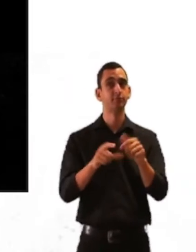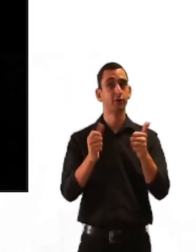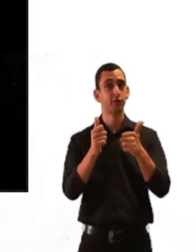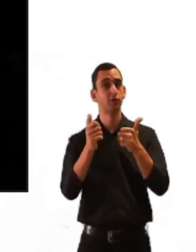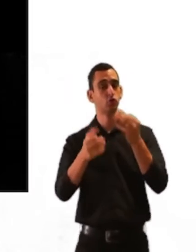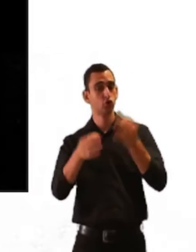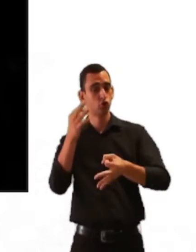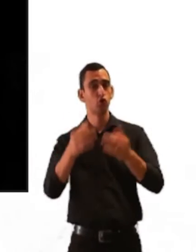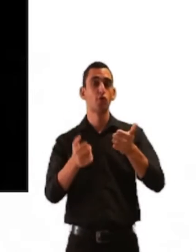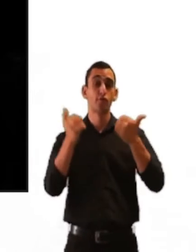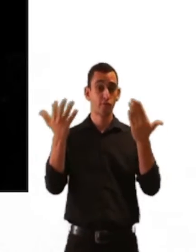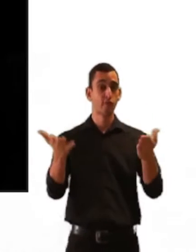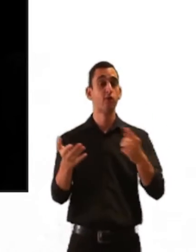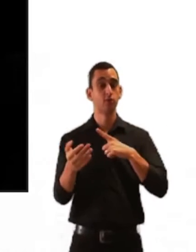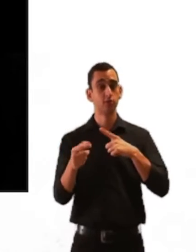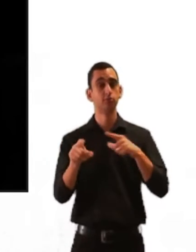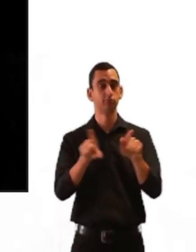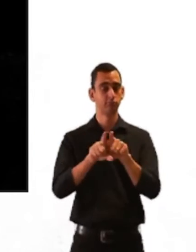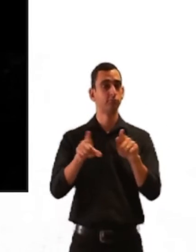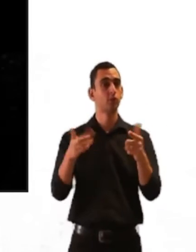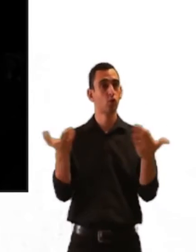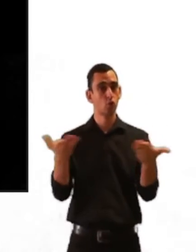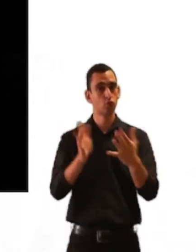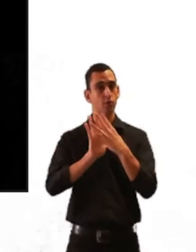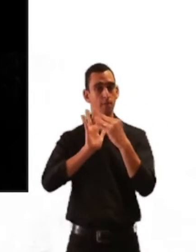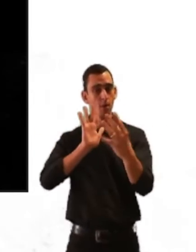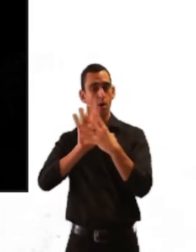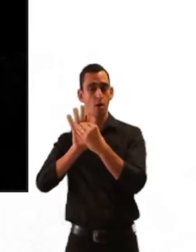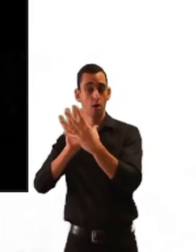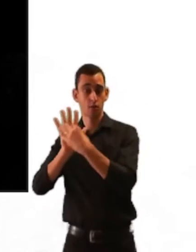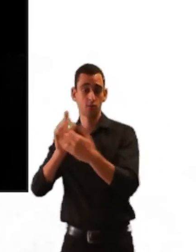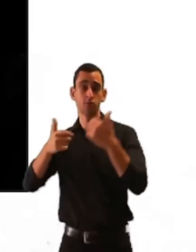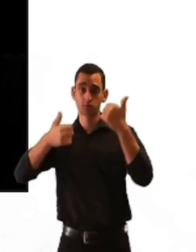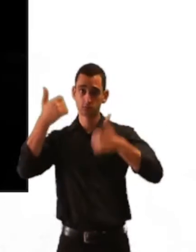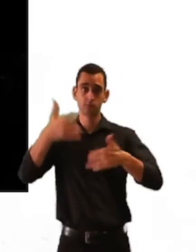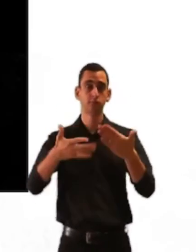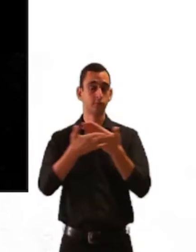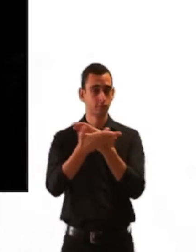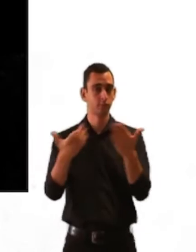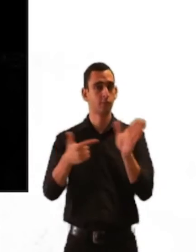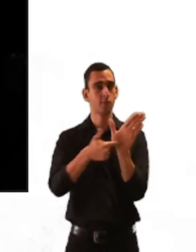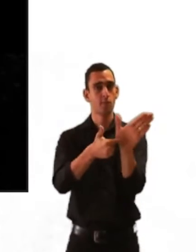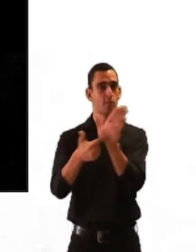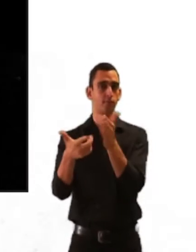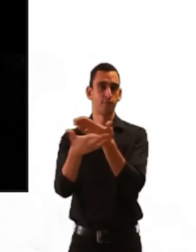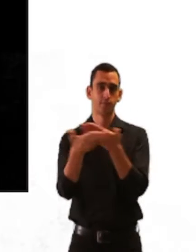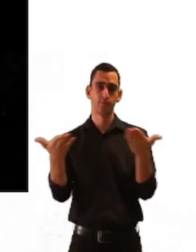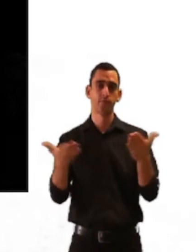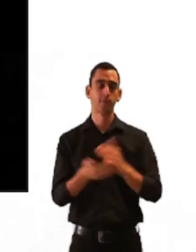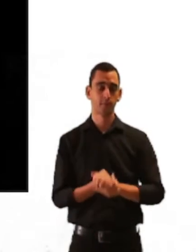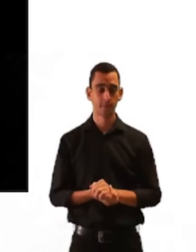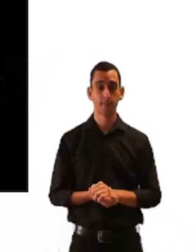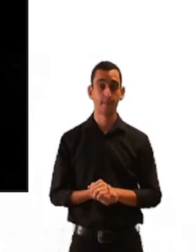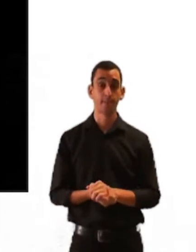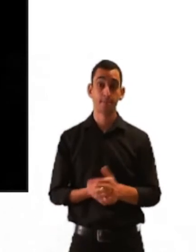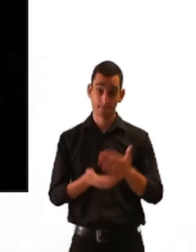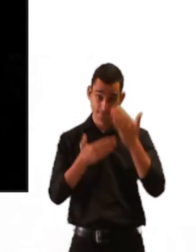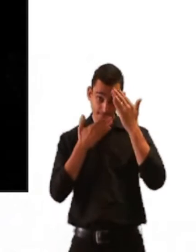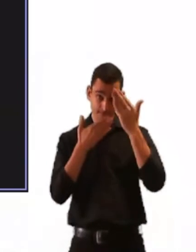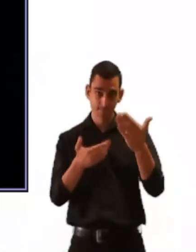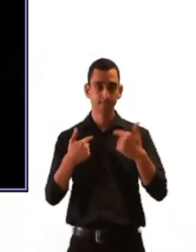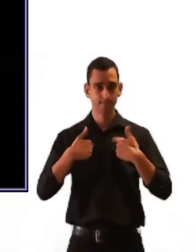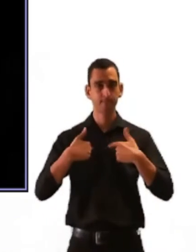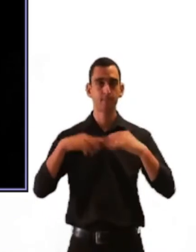suas convicções, e esses modelos vêm mostrar aí um outro lado. Tá certo, gente? Muito obrigado. Eu